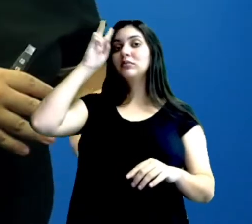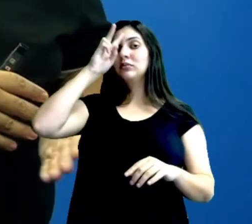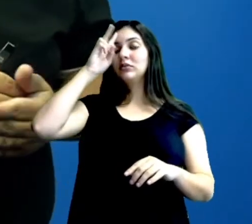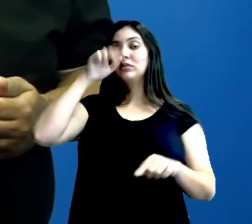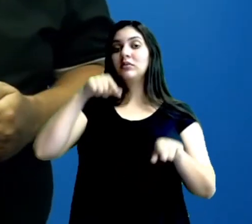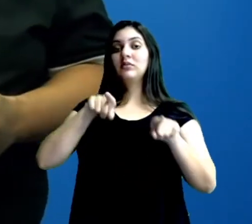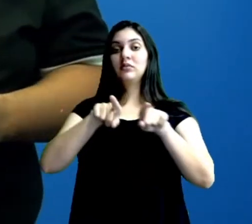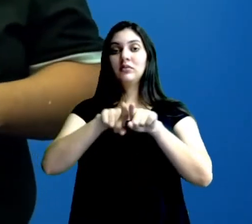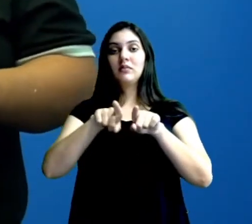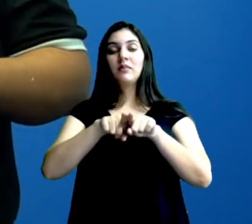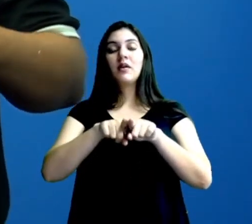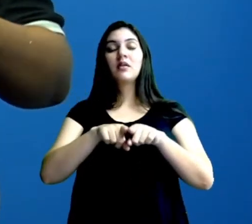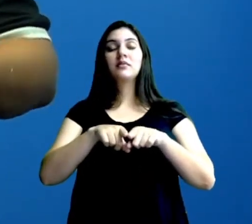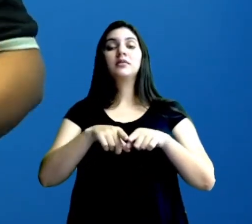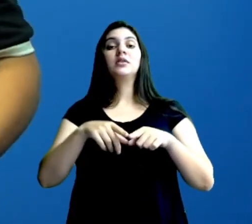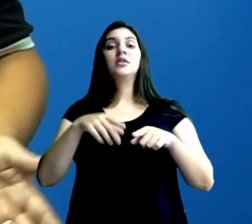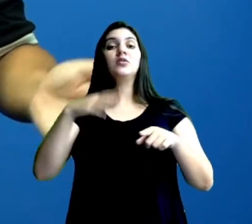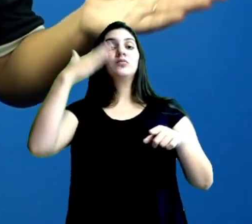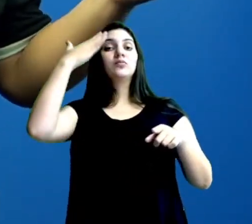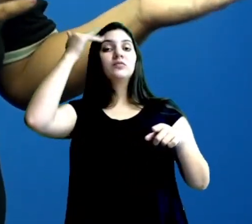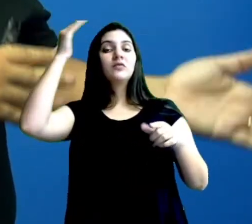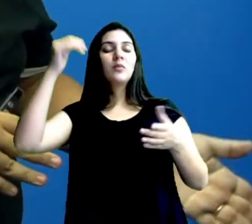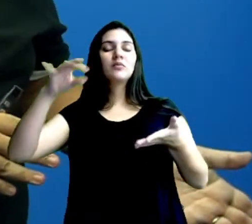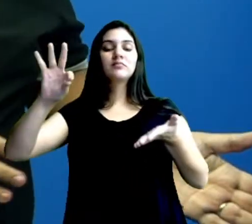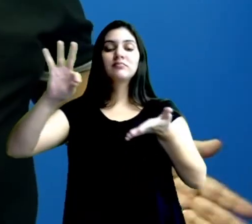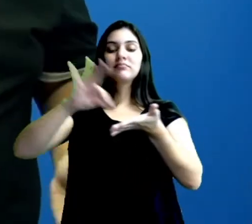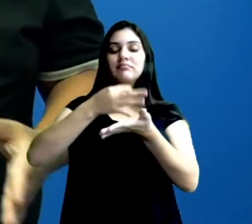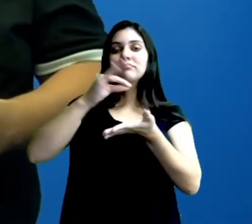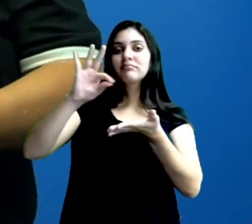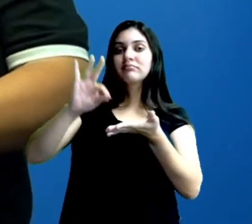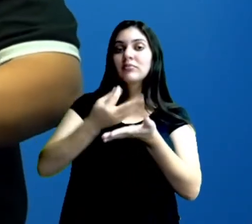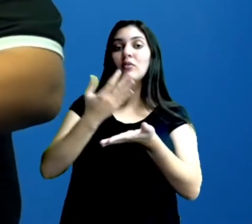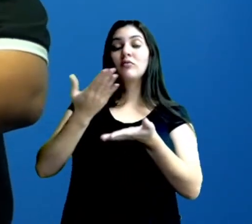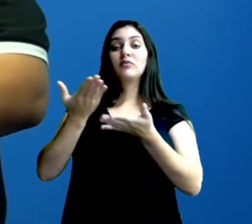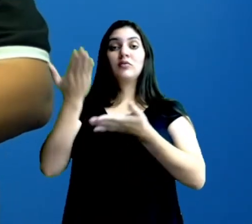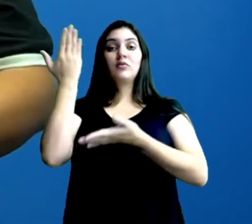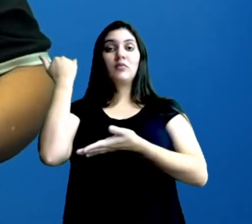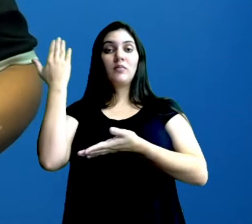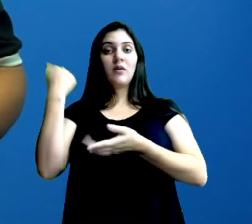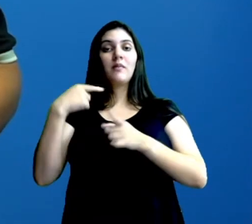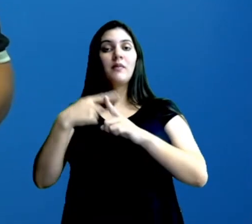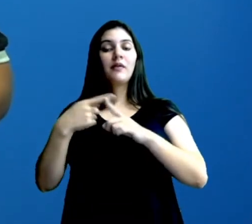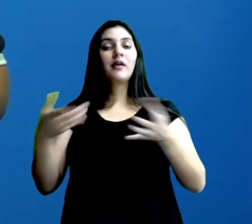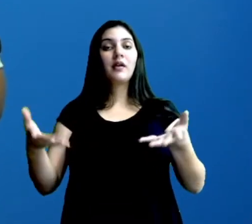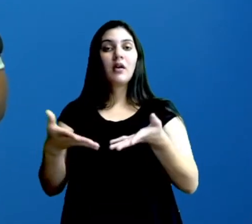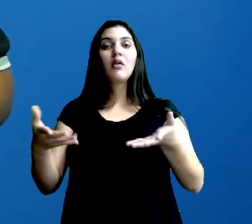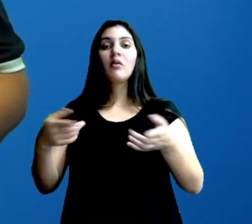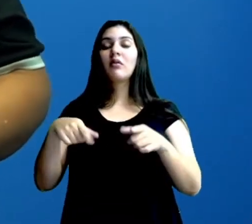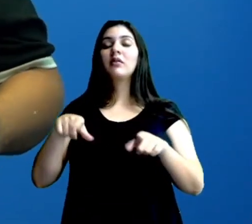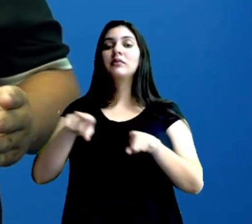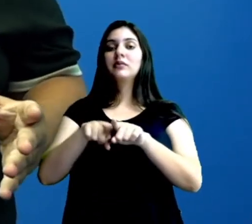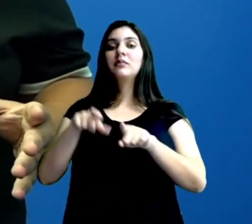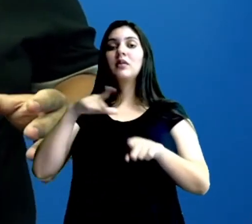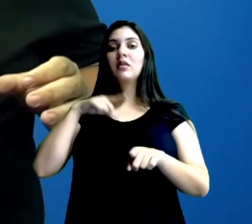os grandes escritores famosos do passado, porque agora também temos escritores famosos,